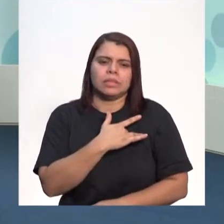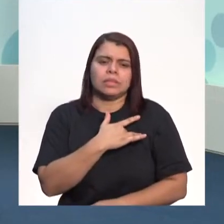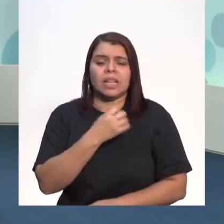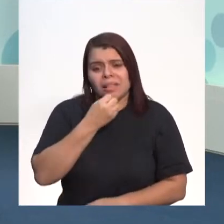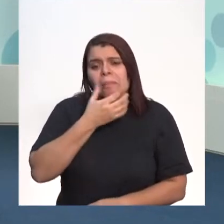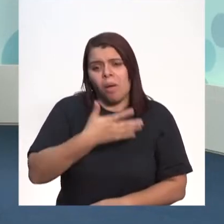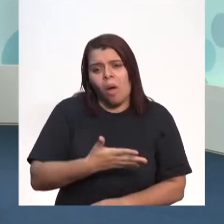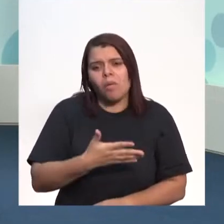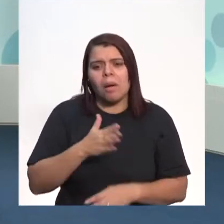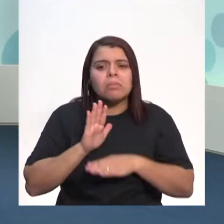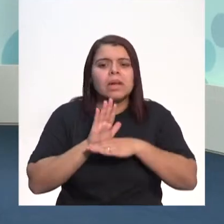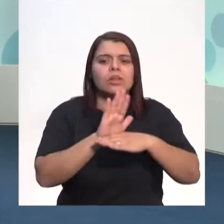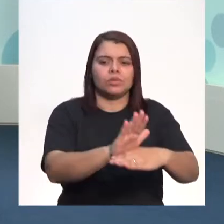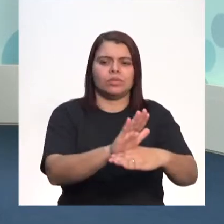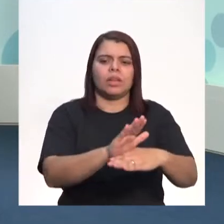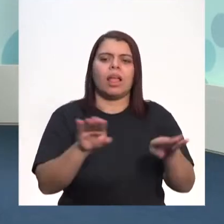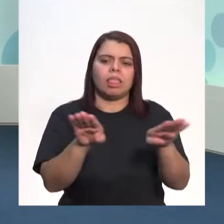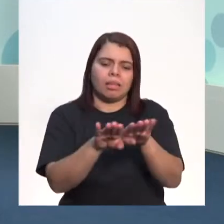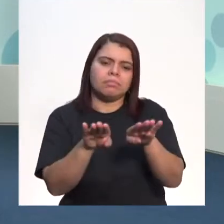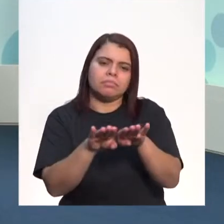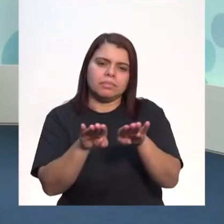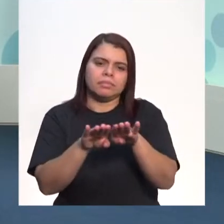No próximo slide, gente,